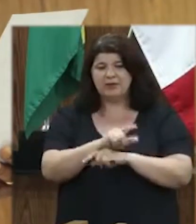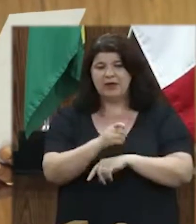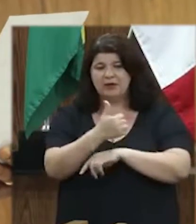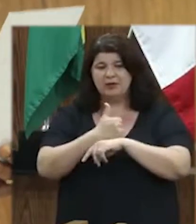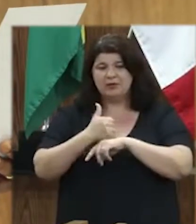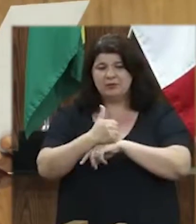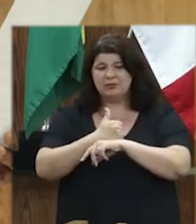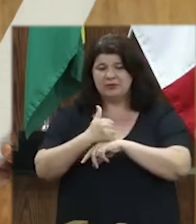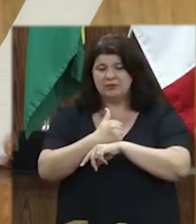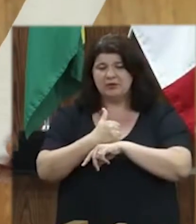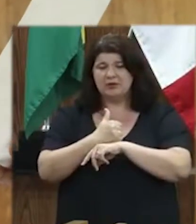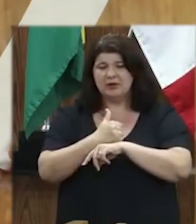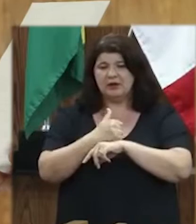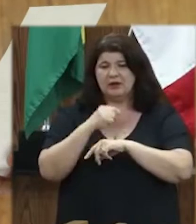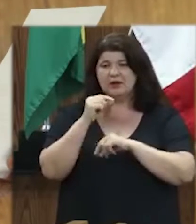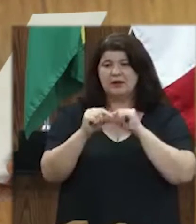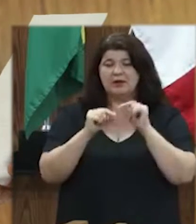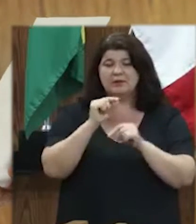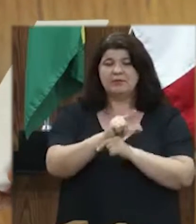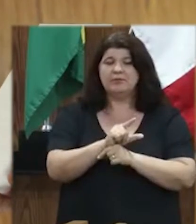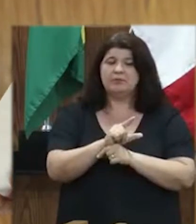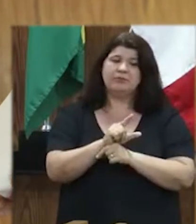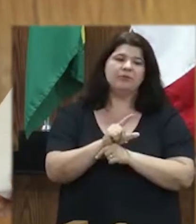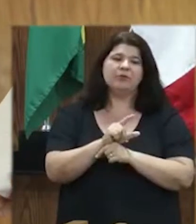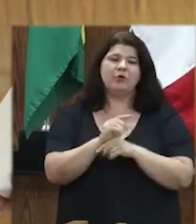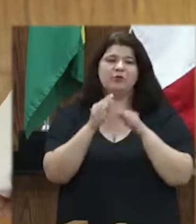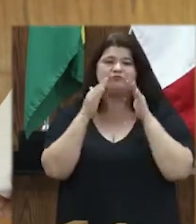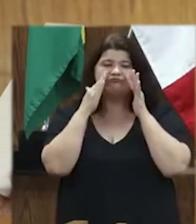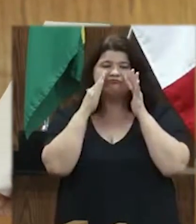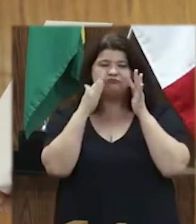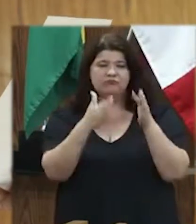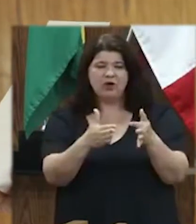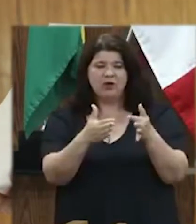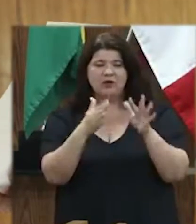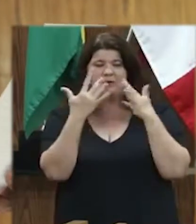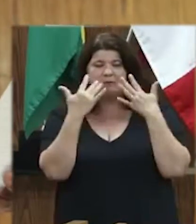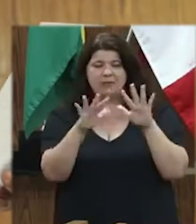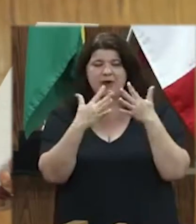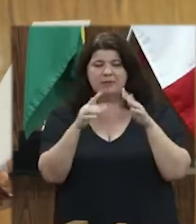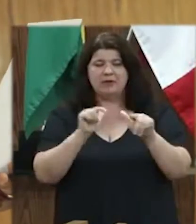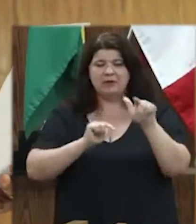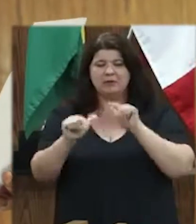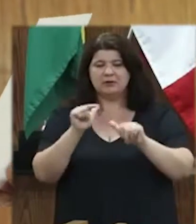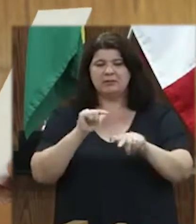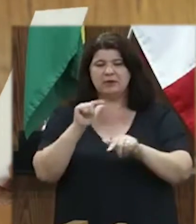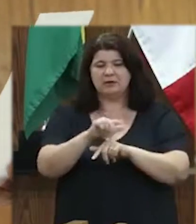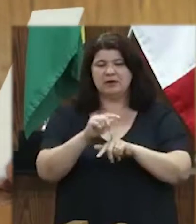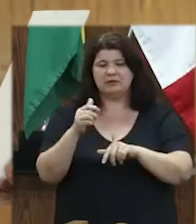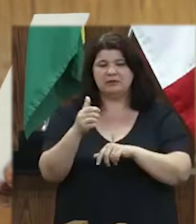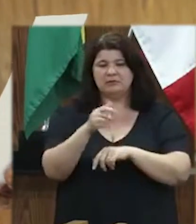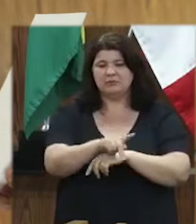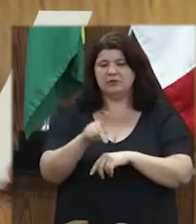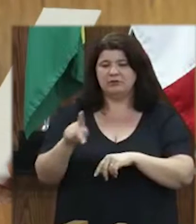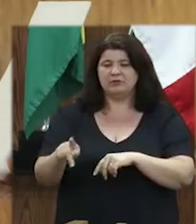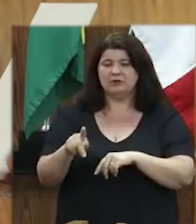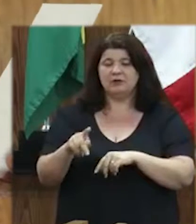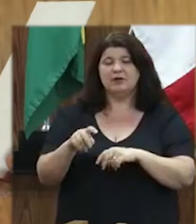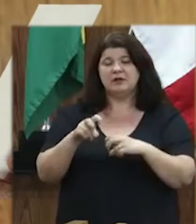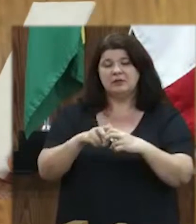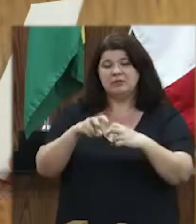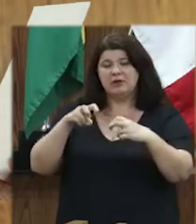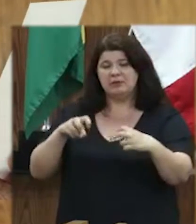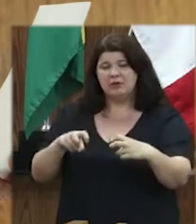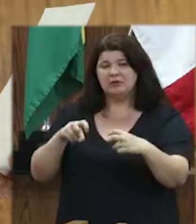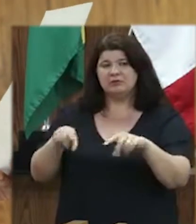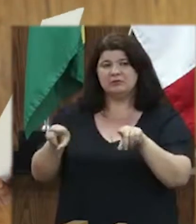de reconhecimento ao trabalho prestado pela categoria, principalmente pela atuação desses profissionais nas aulas remotas e no